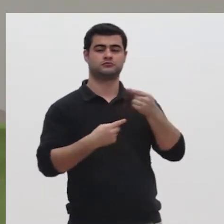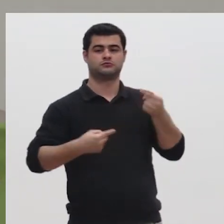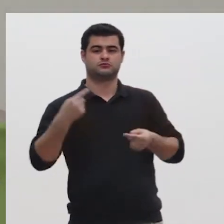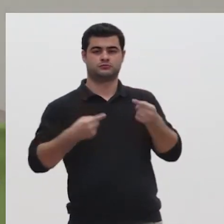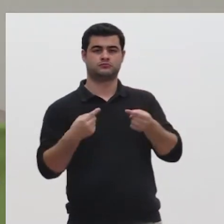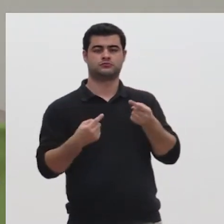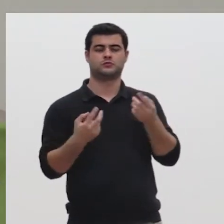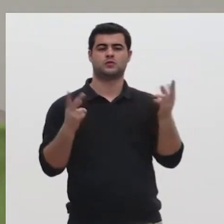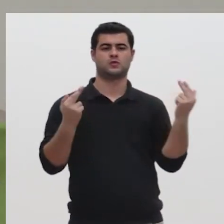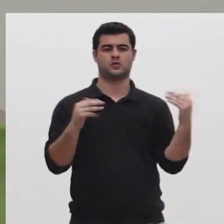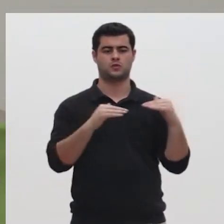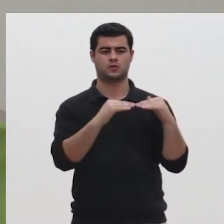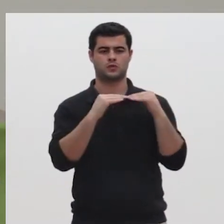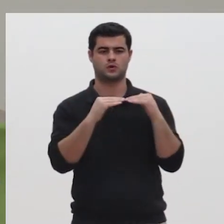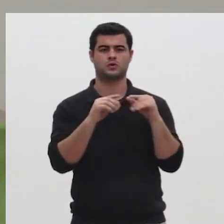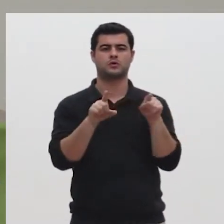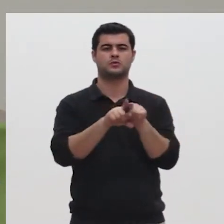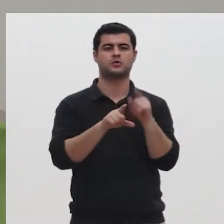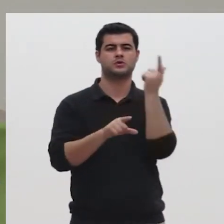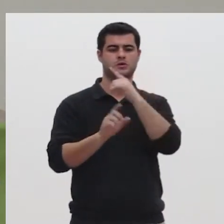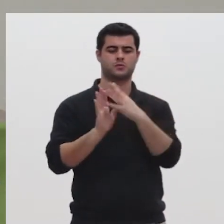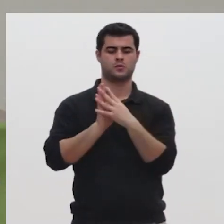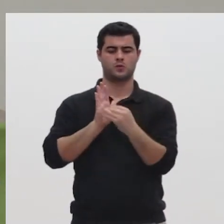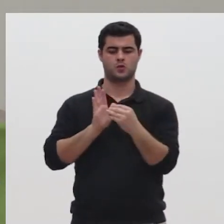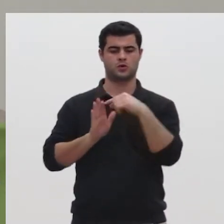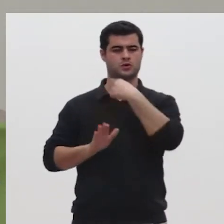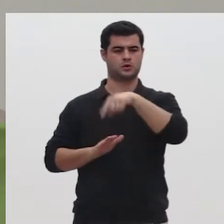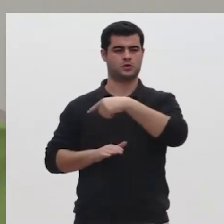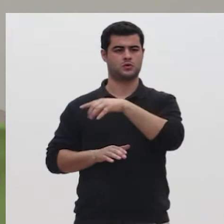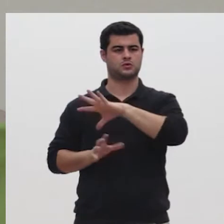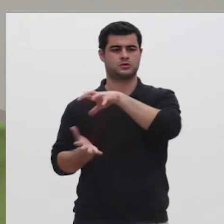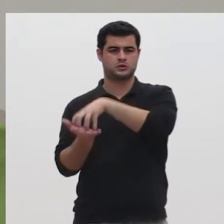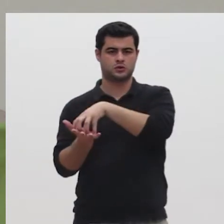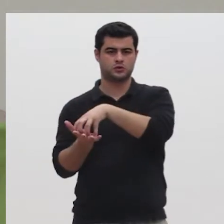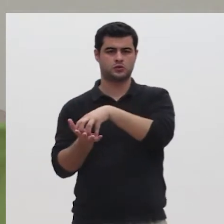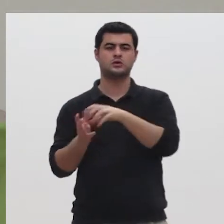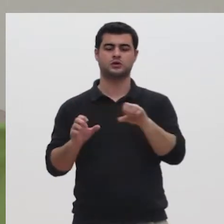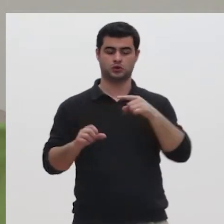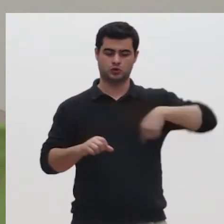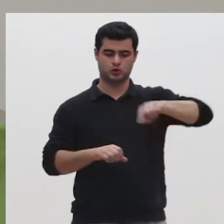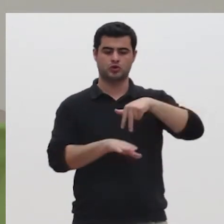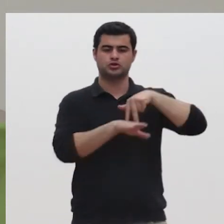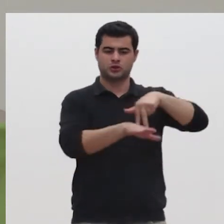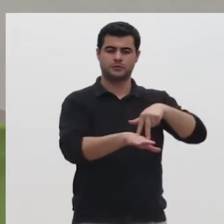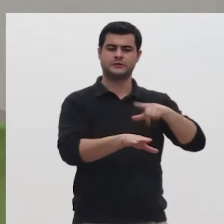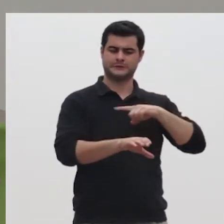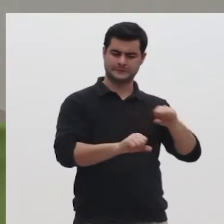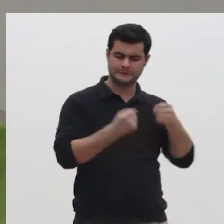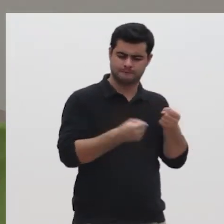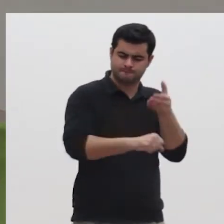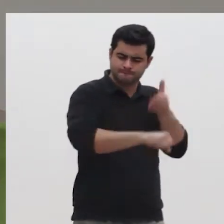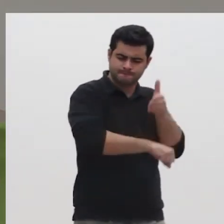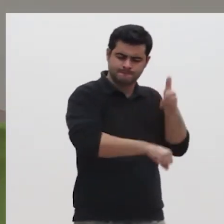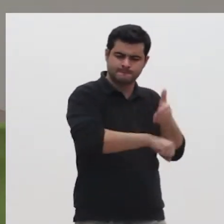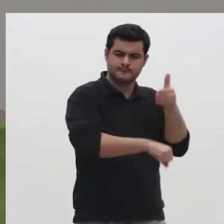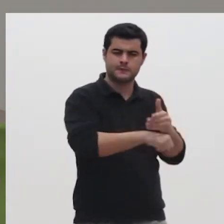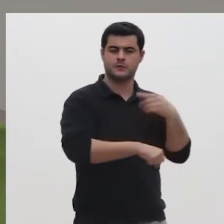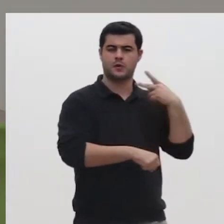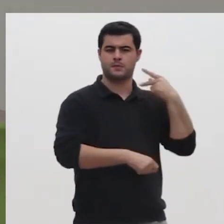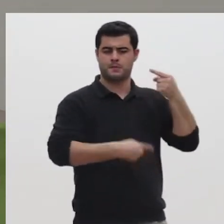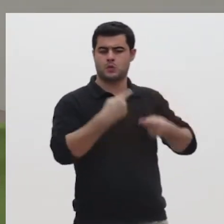serviços prestados e com ser modelo como este setor, que tem participado ativamente na